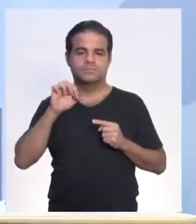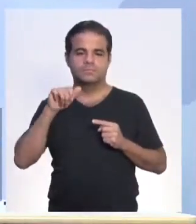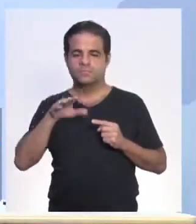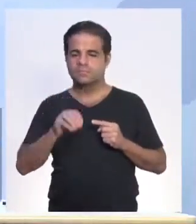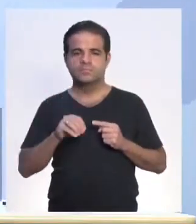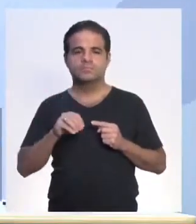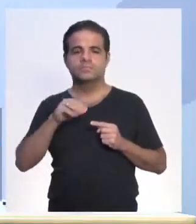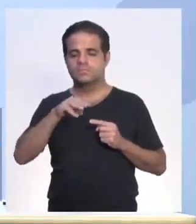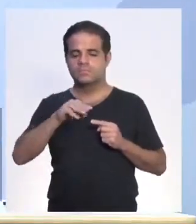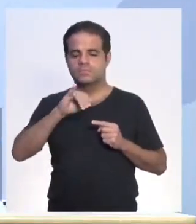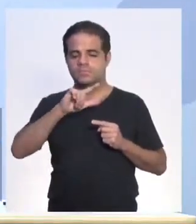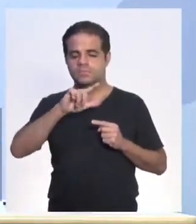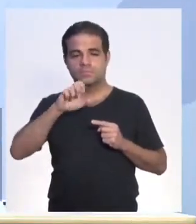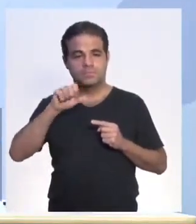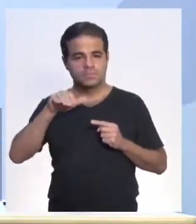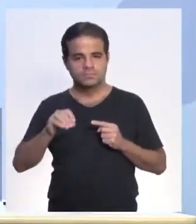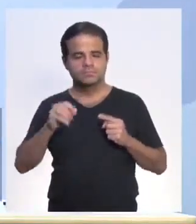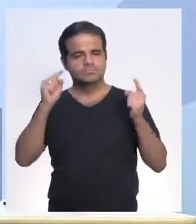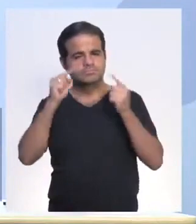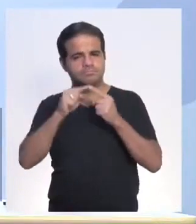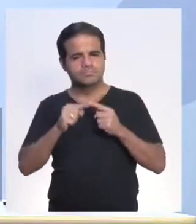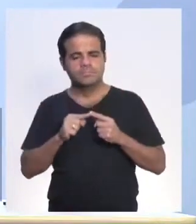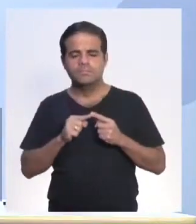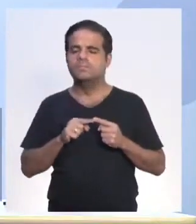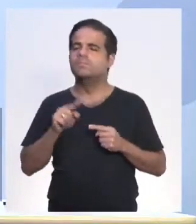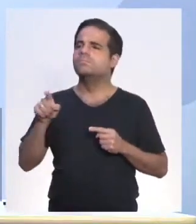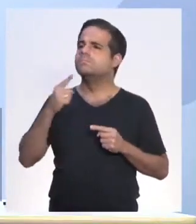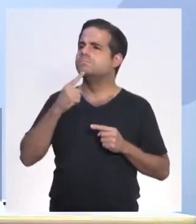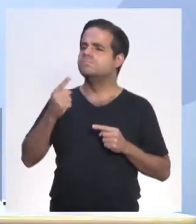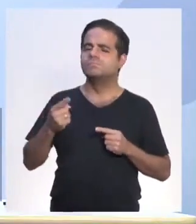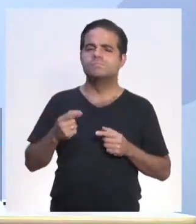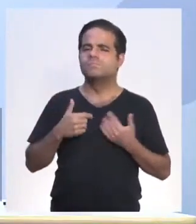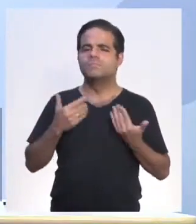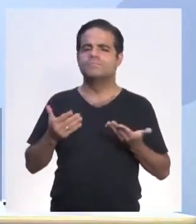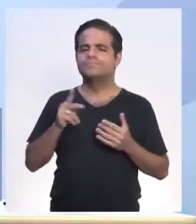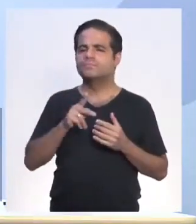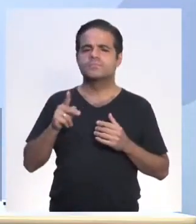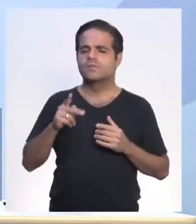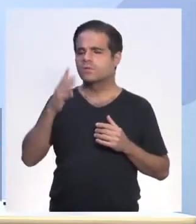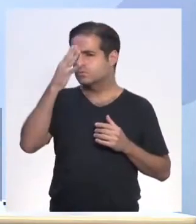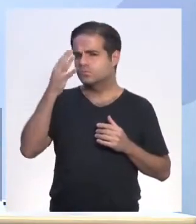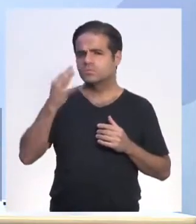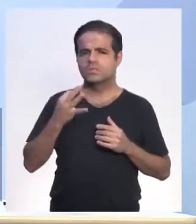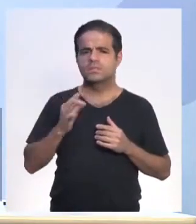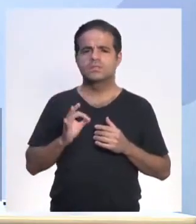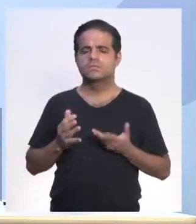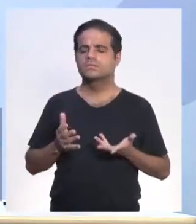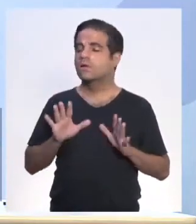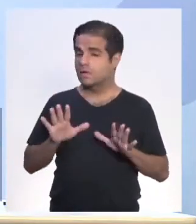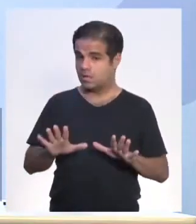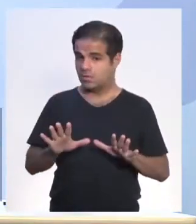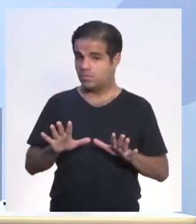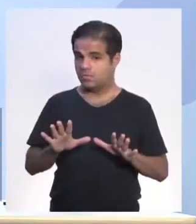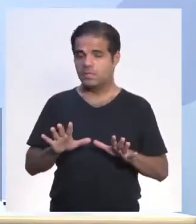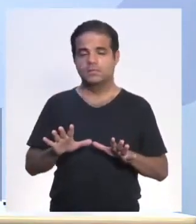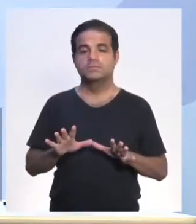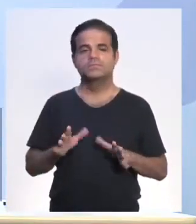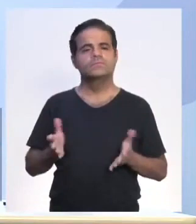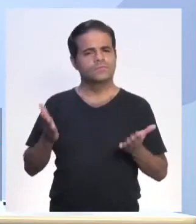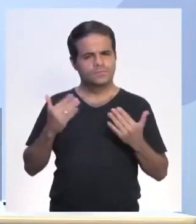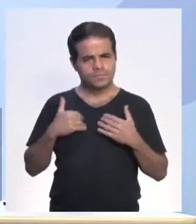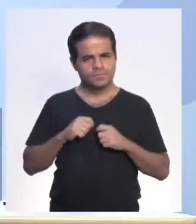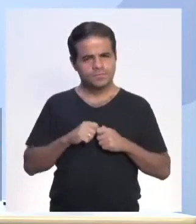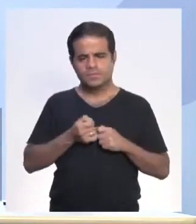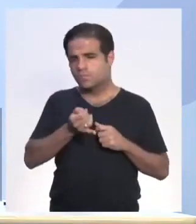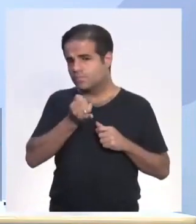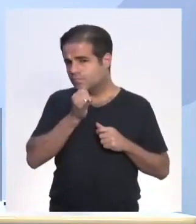centésimo e milésimo com milésimo. Aí você pode falar assim, professora, eu não estou entendendo não. Calma. Vamos fazer